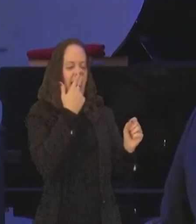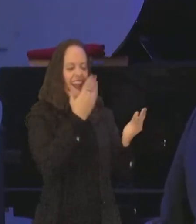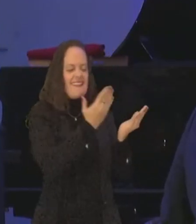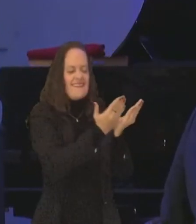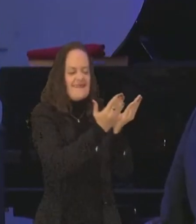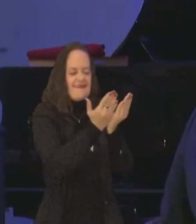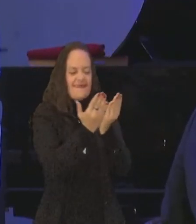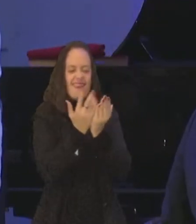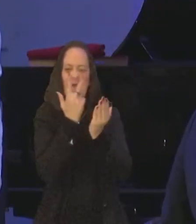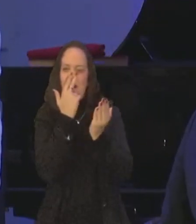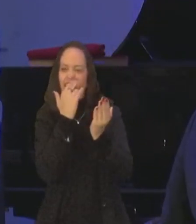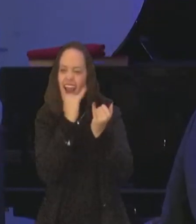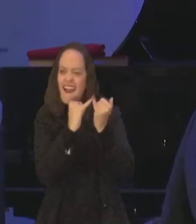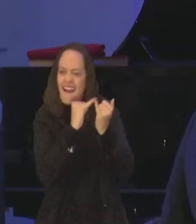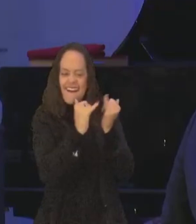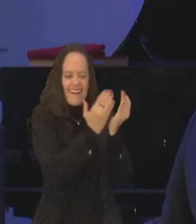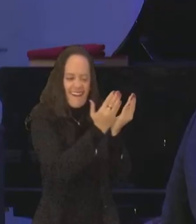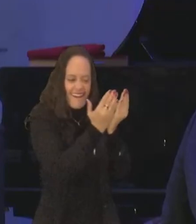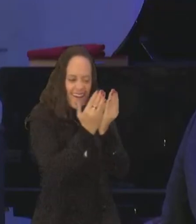daqueles que servem a Jesus.